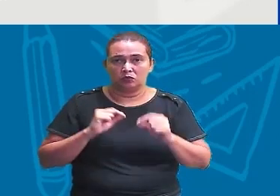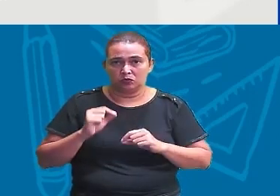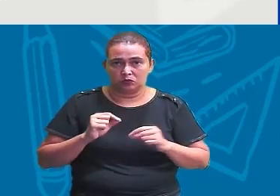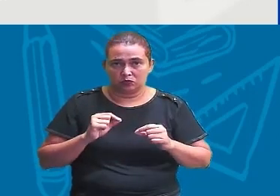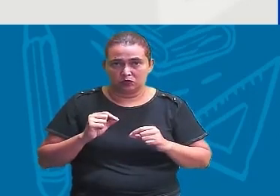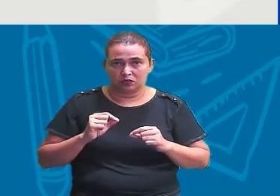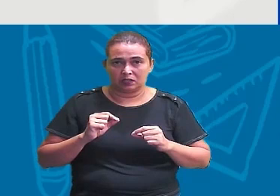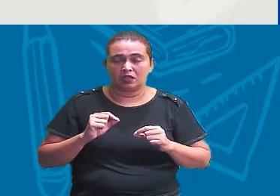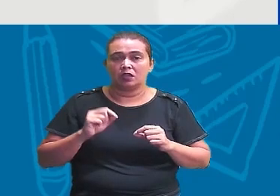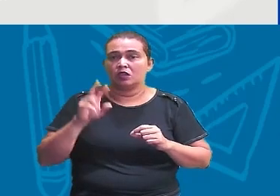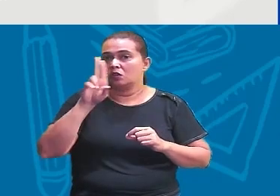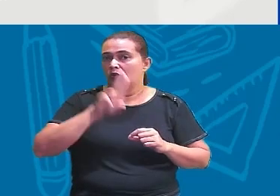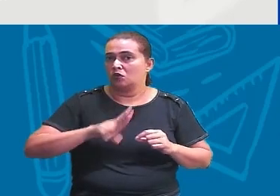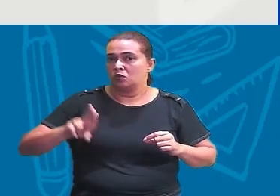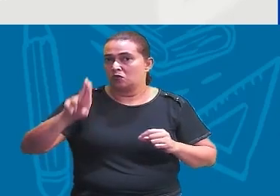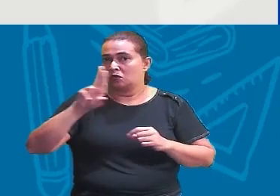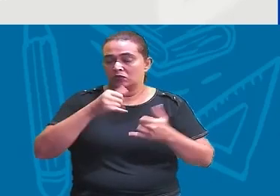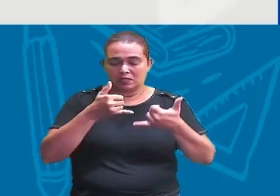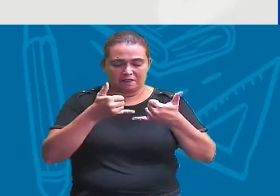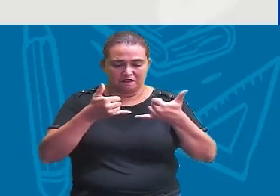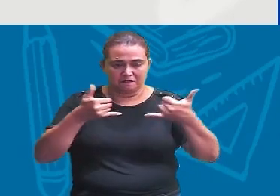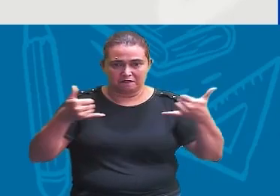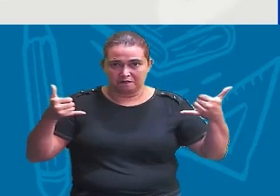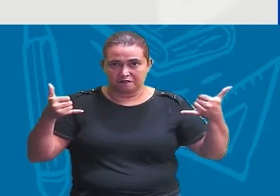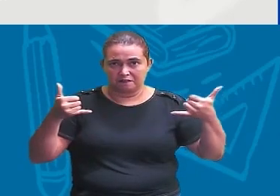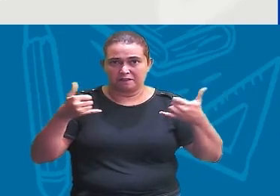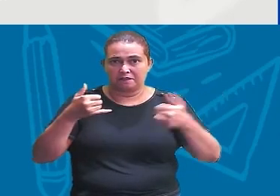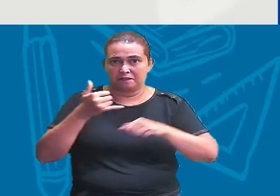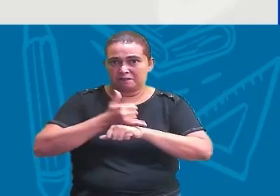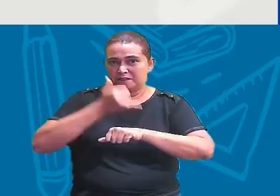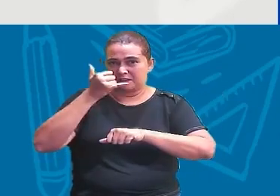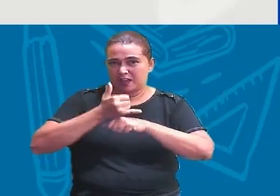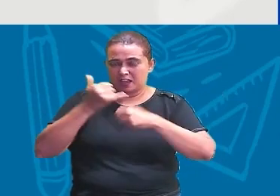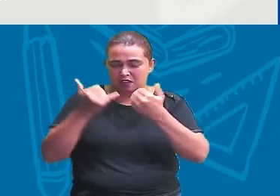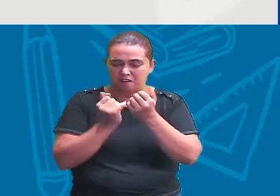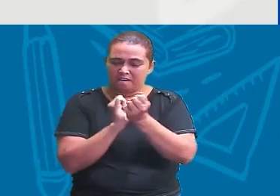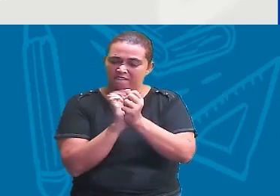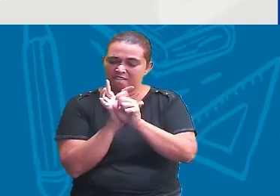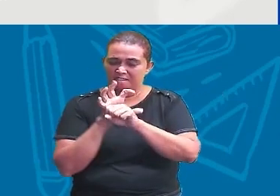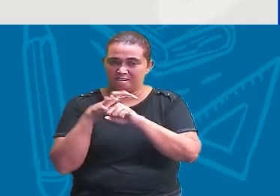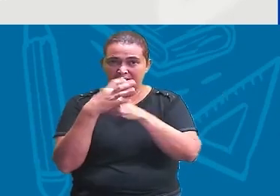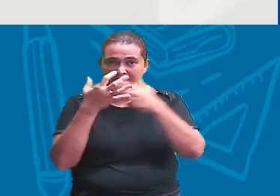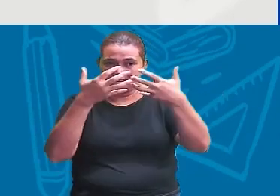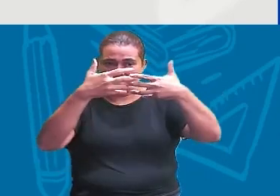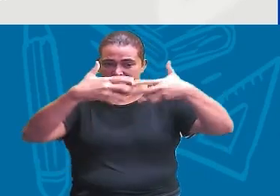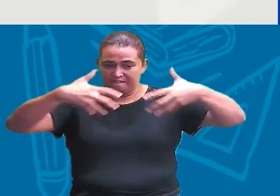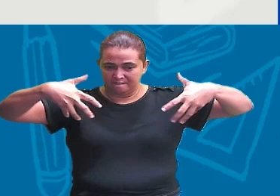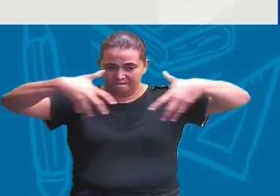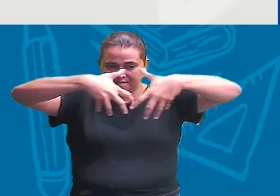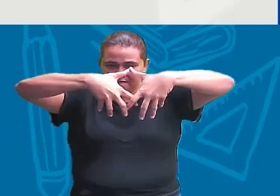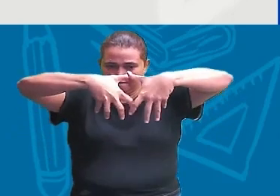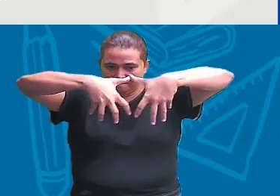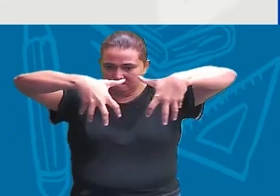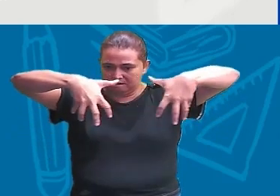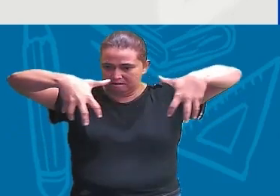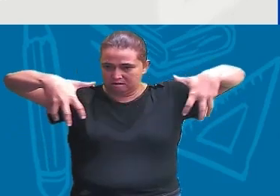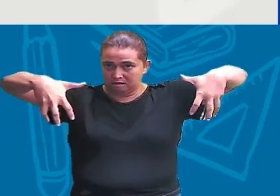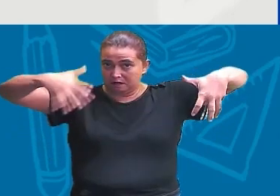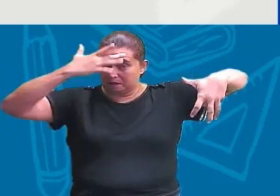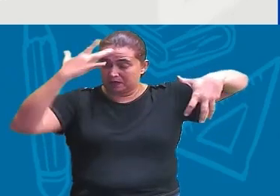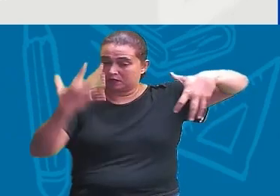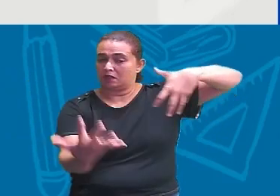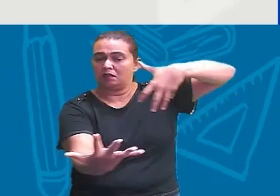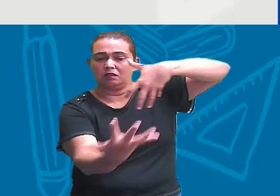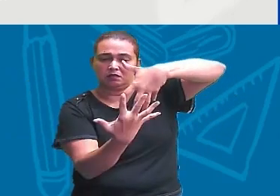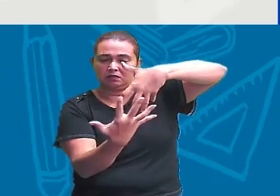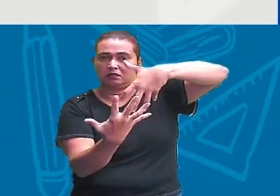de arame farpado, que você colocava na frente da trincheira. As infantarias eram armadas com muitas metralhadoras, como nós